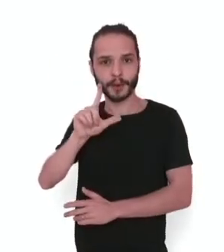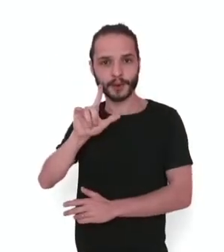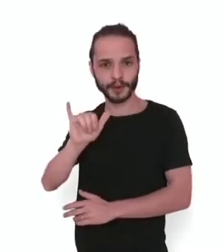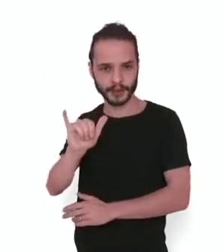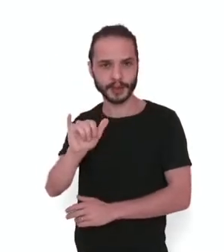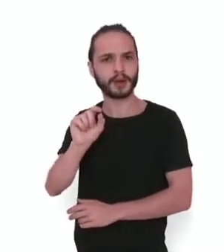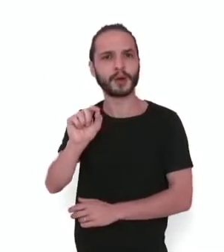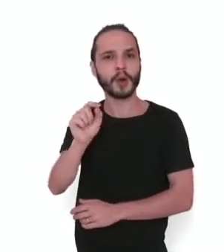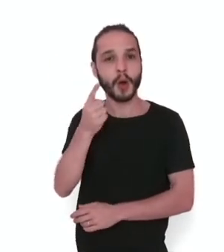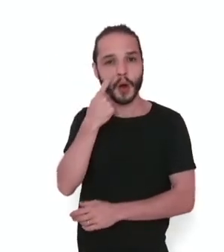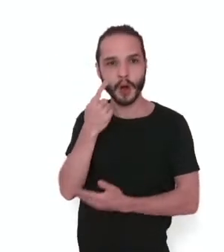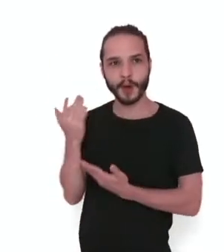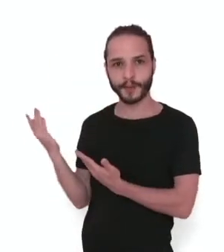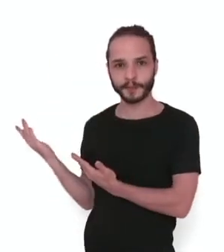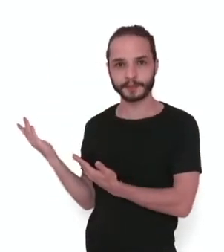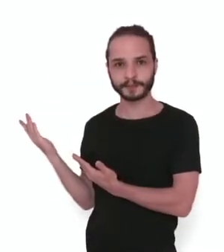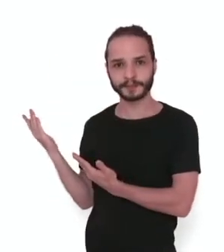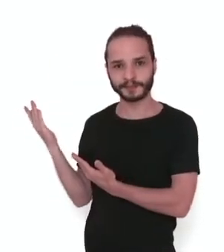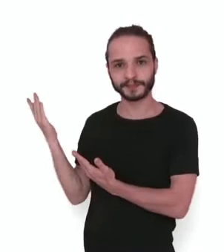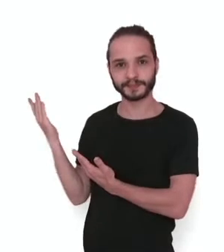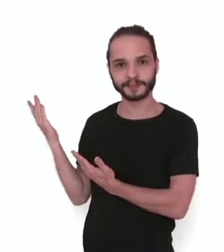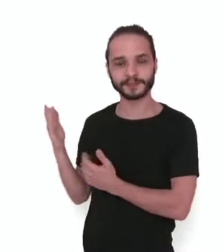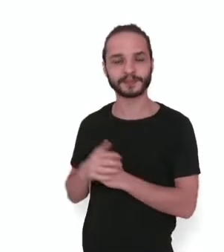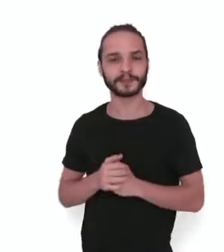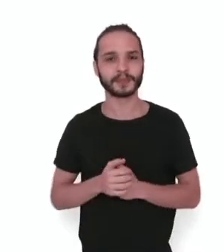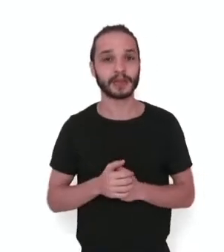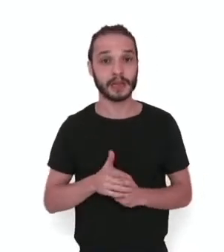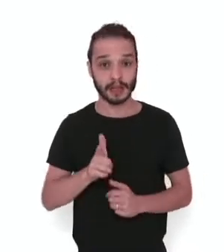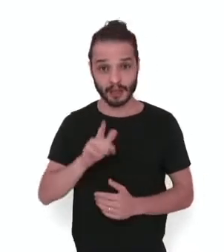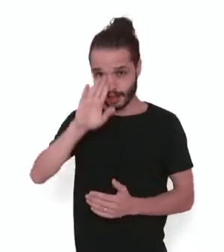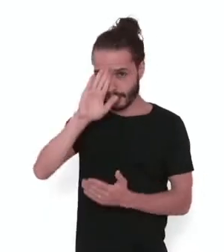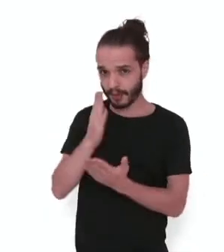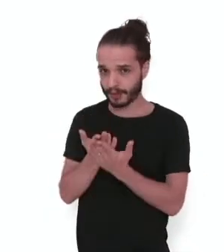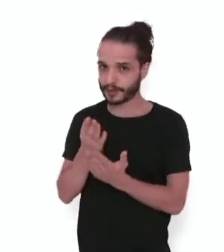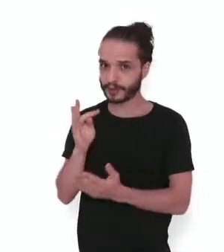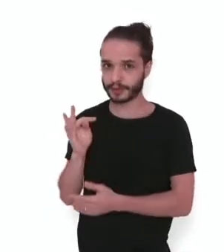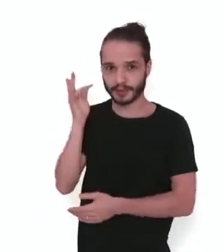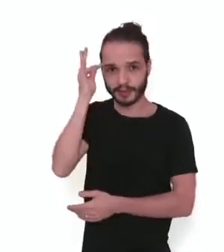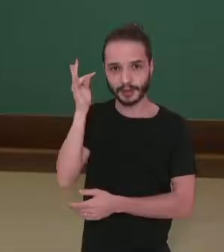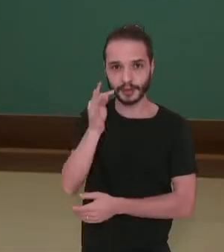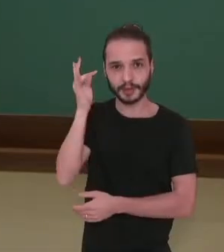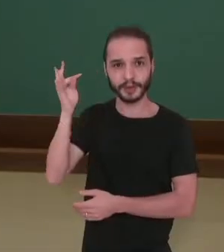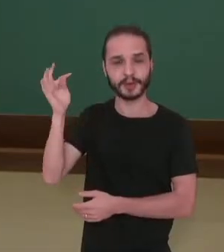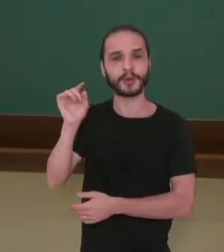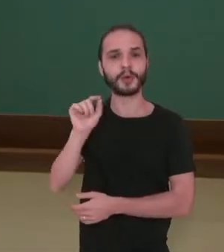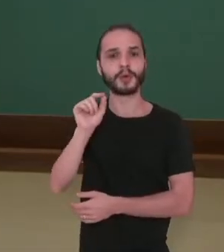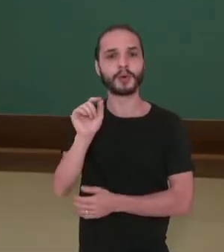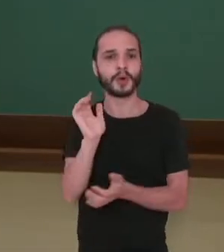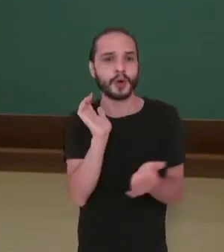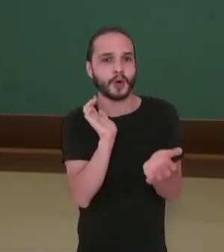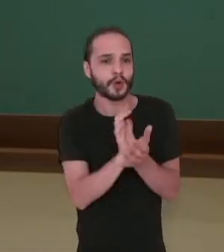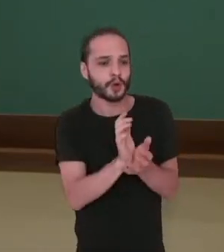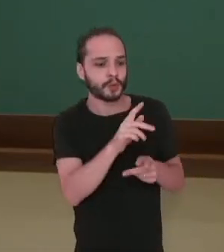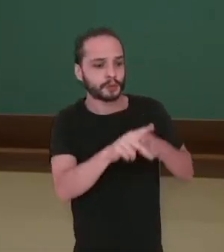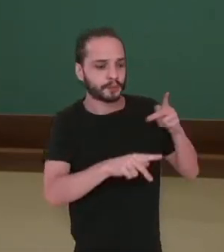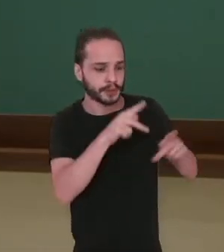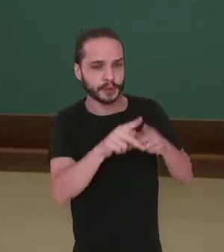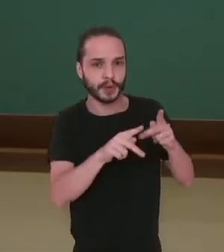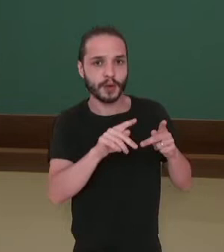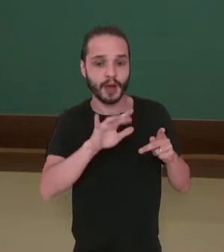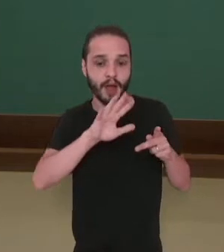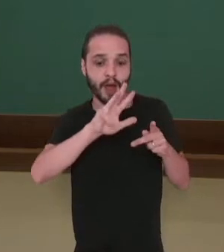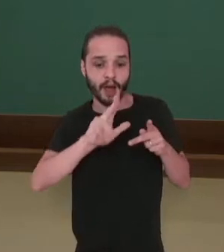Então, acreditava-se, a partir desta teoria, que os agrupamentos que haviam saído da África,